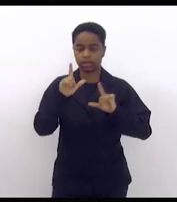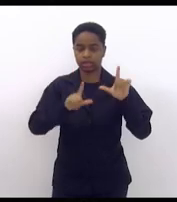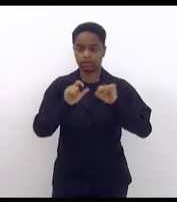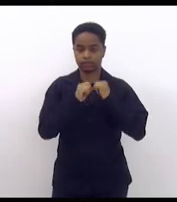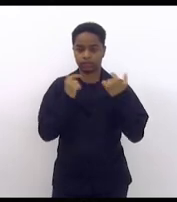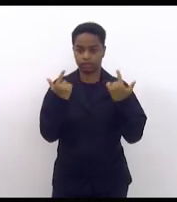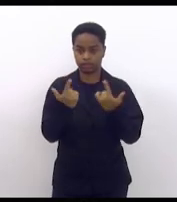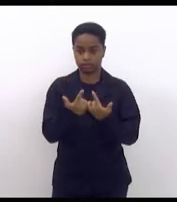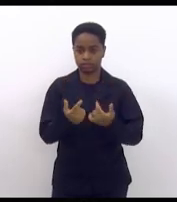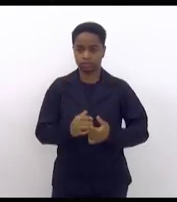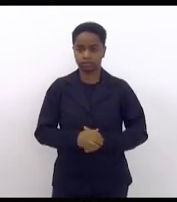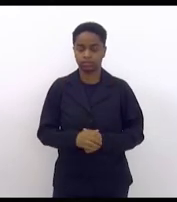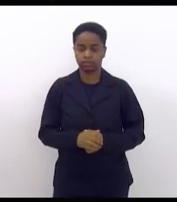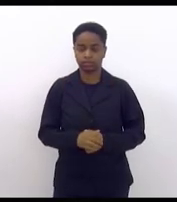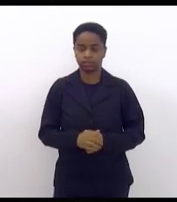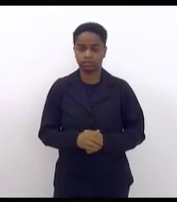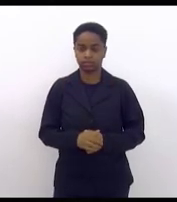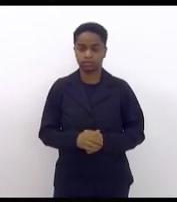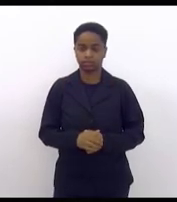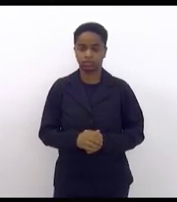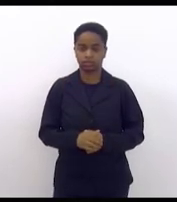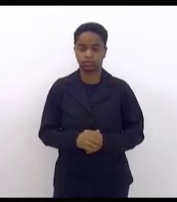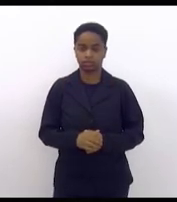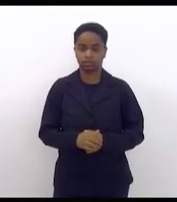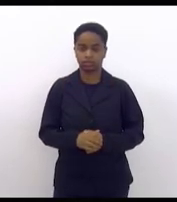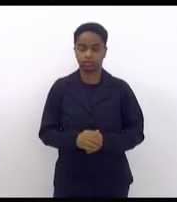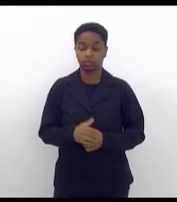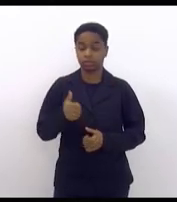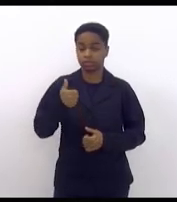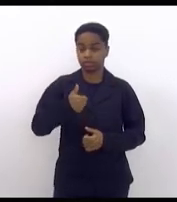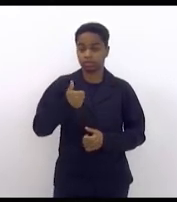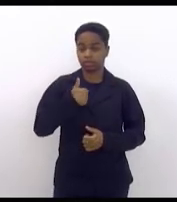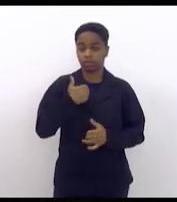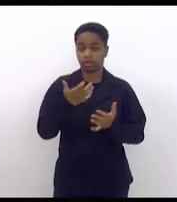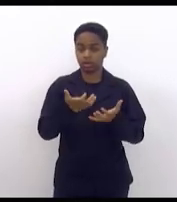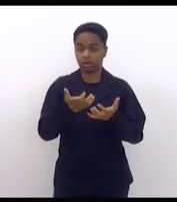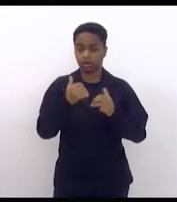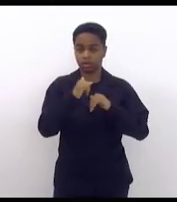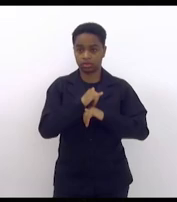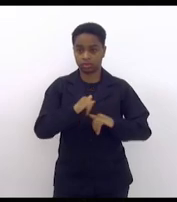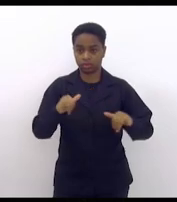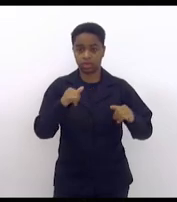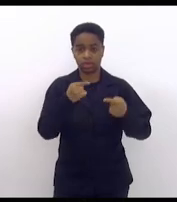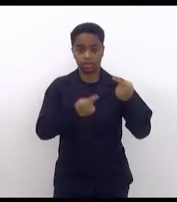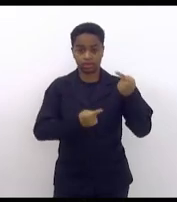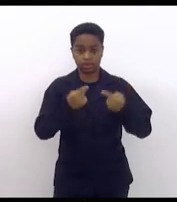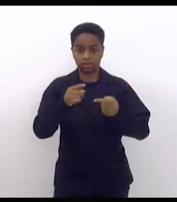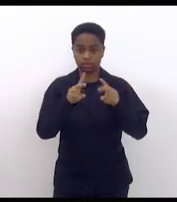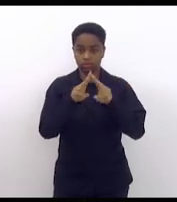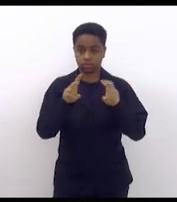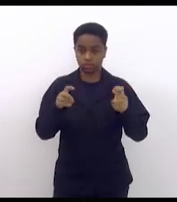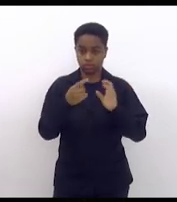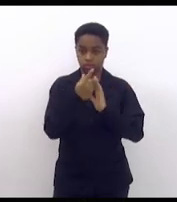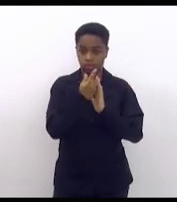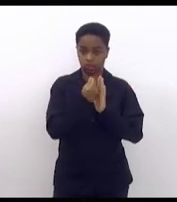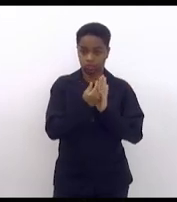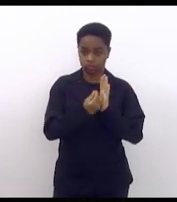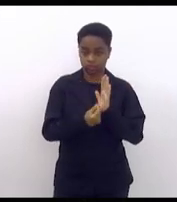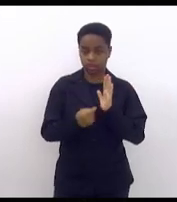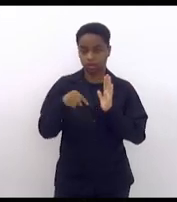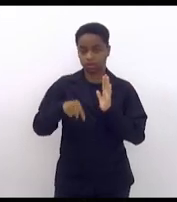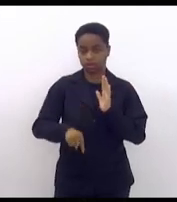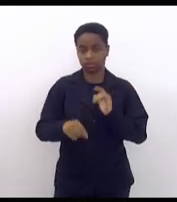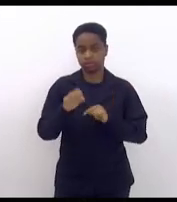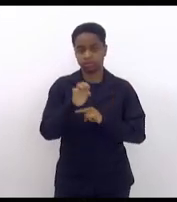Alerj. Antes de tudo, eu quero destacar que o debate sobre o orçamento do nosso Estado